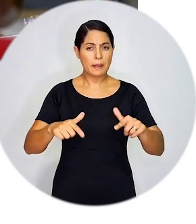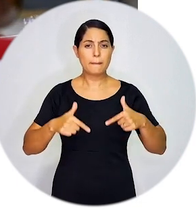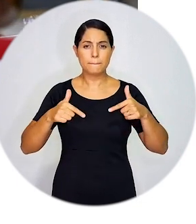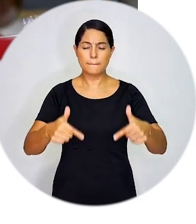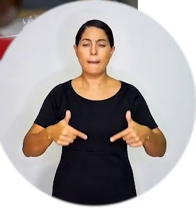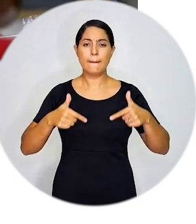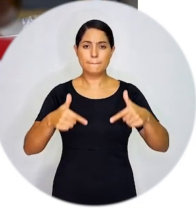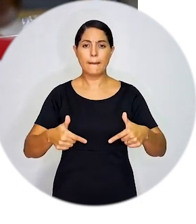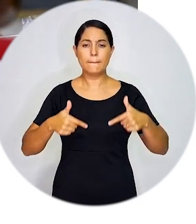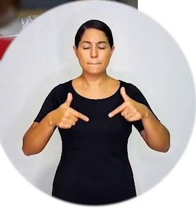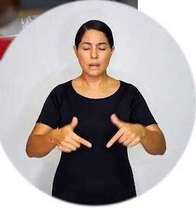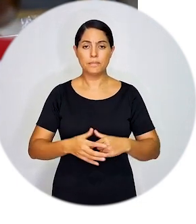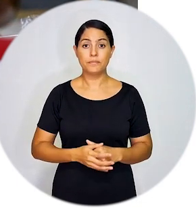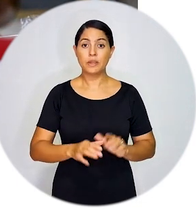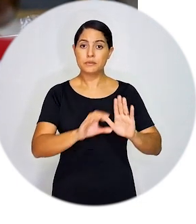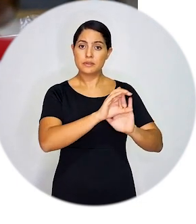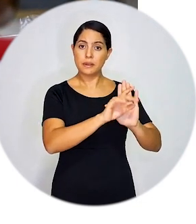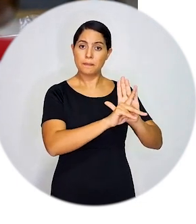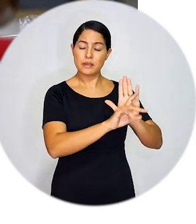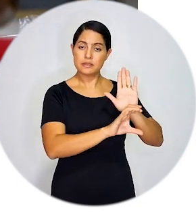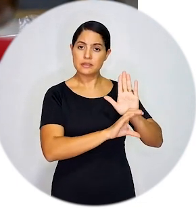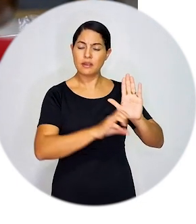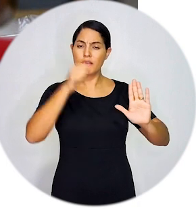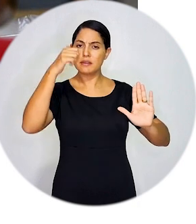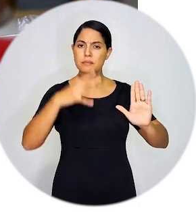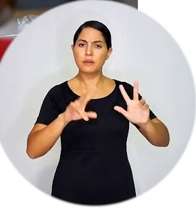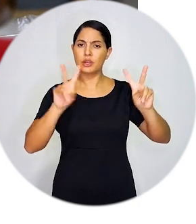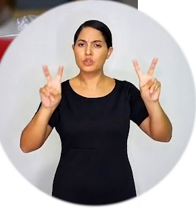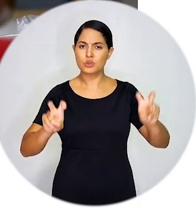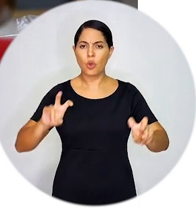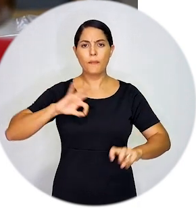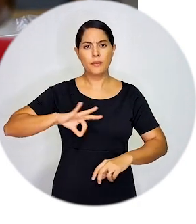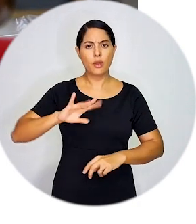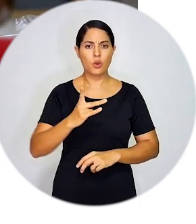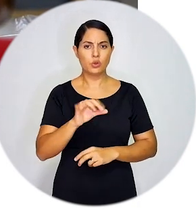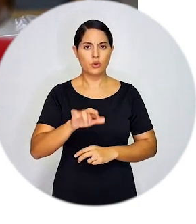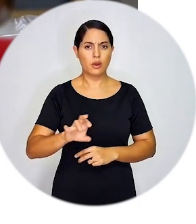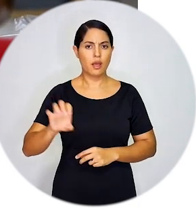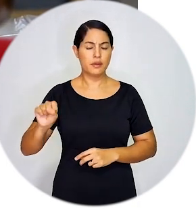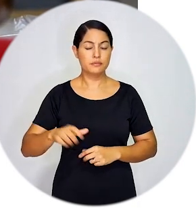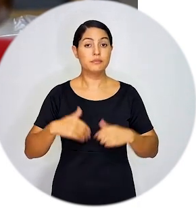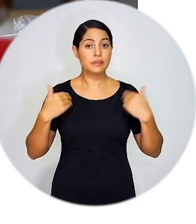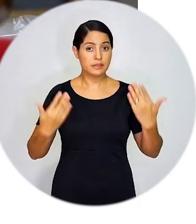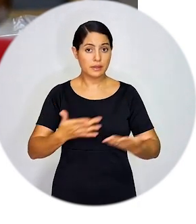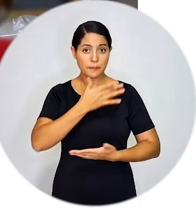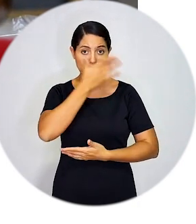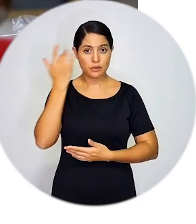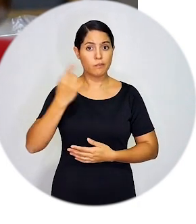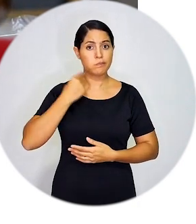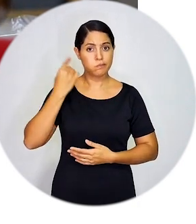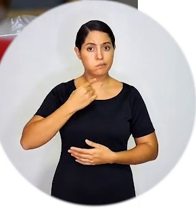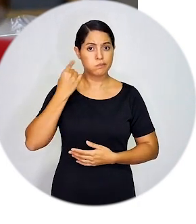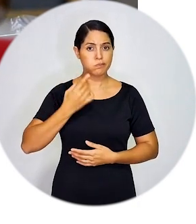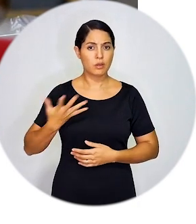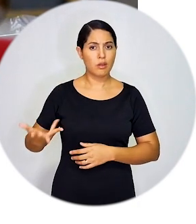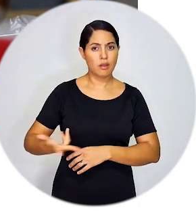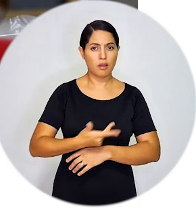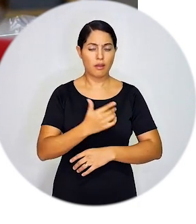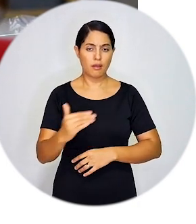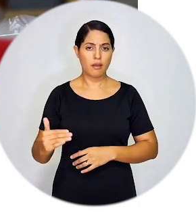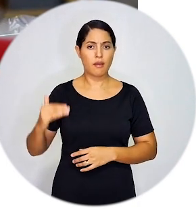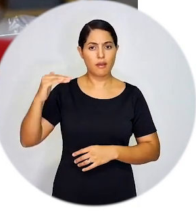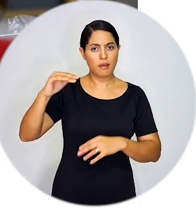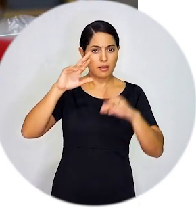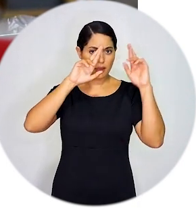para prevenir o aviltamento, o CPC já delimita os parâmetros para a fixação de honorários. Advogado altivo e respeitado